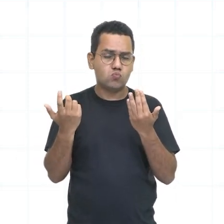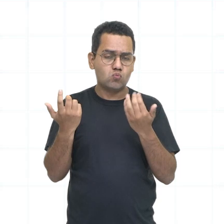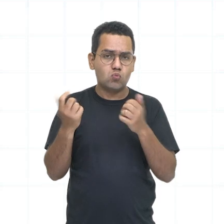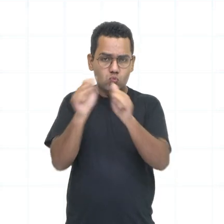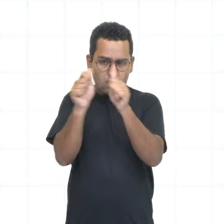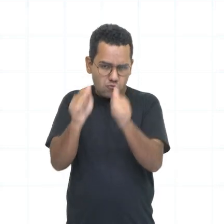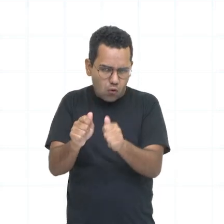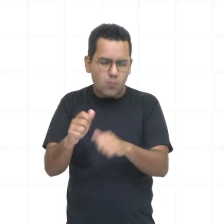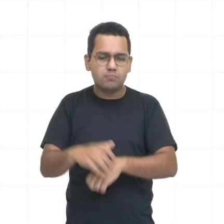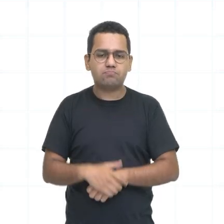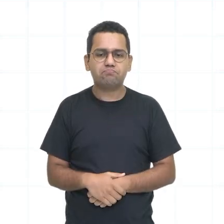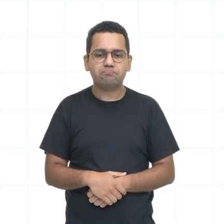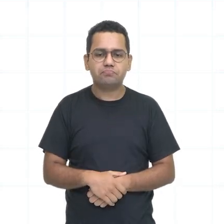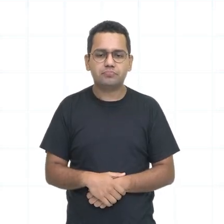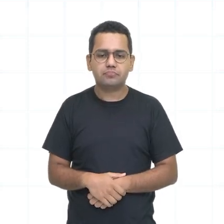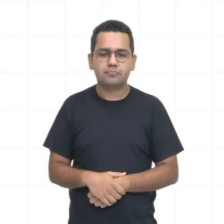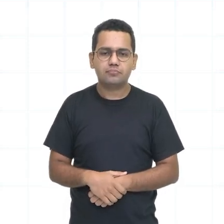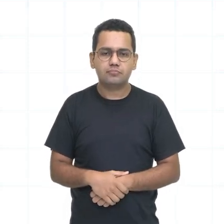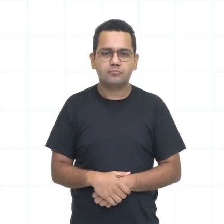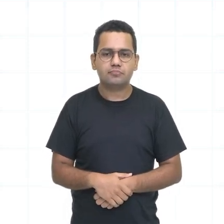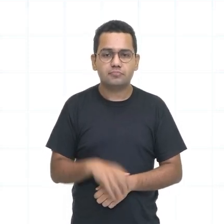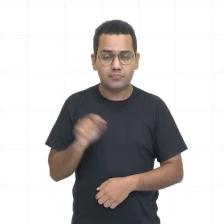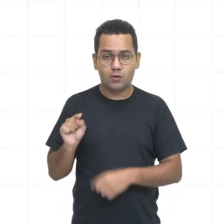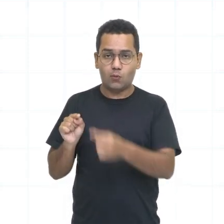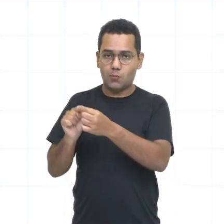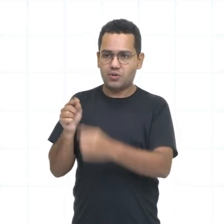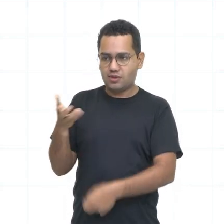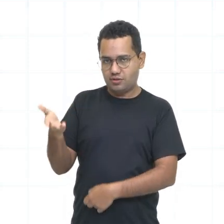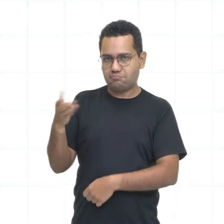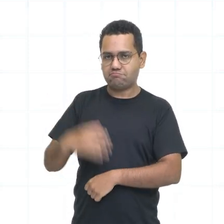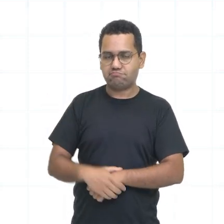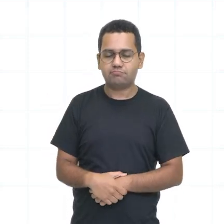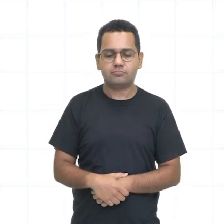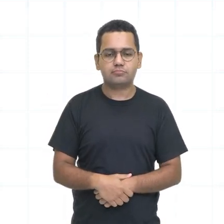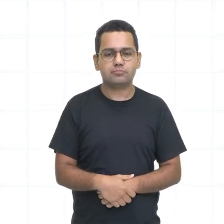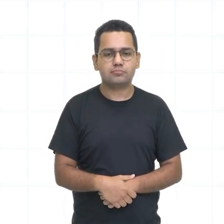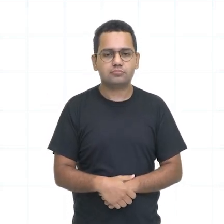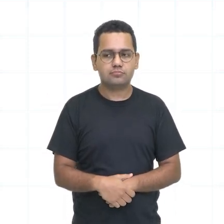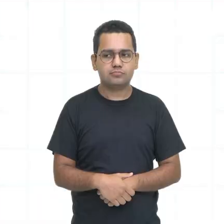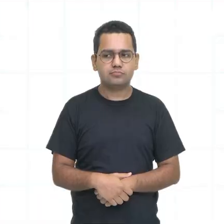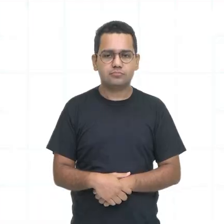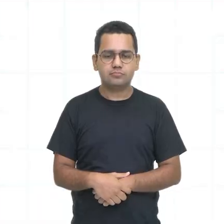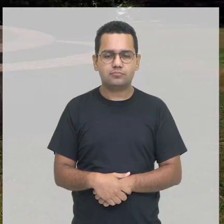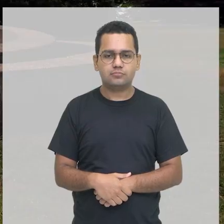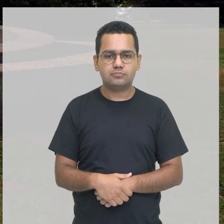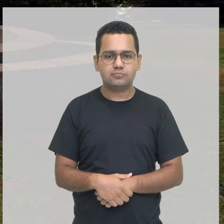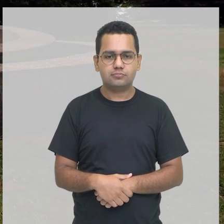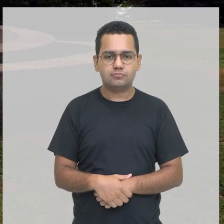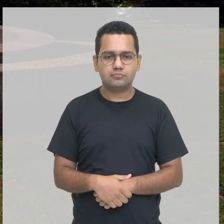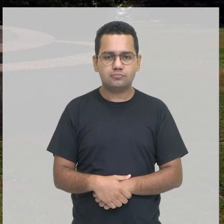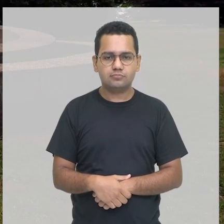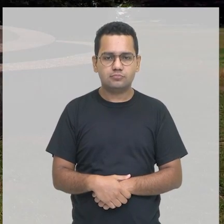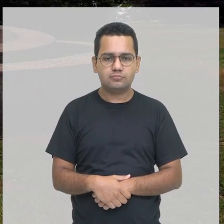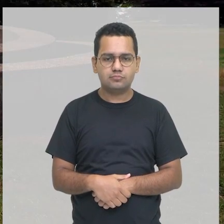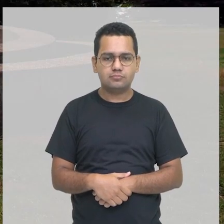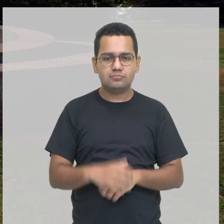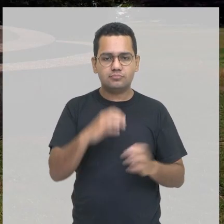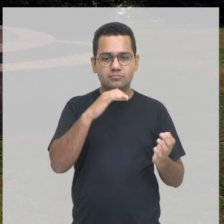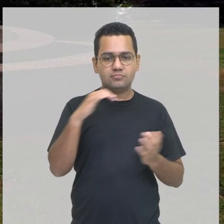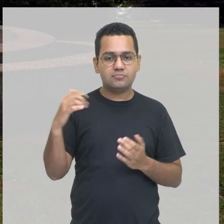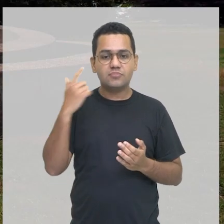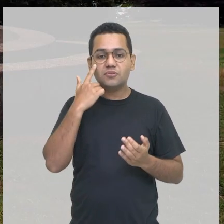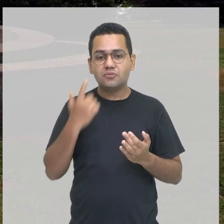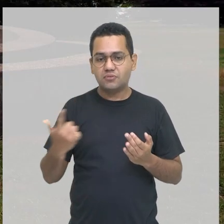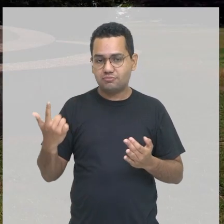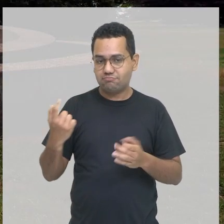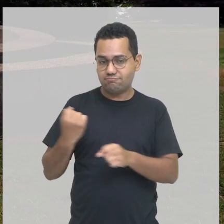é uma obra de arte minimalista. E agora vamos mostrar para vocês uma escultura minimalista.